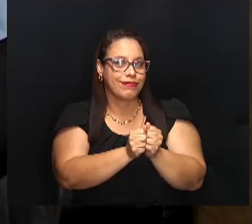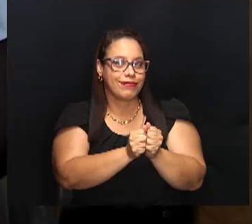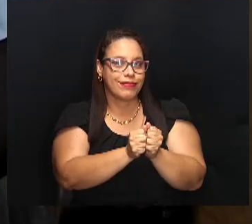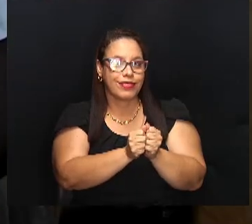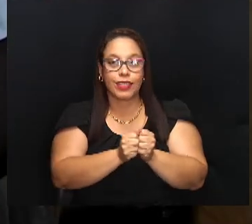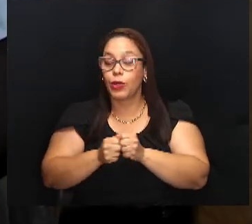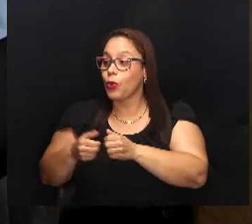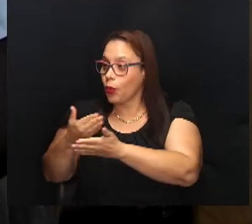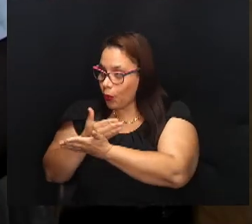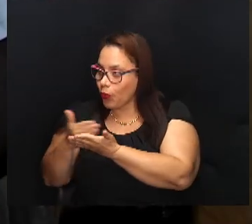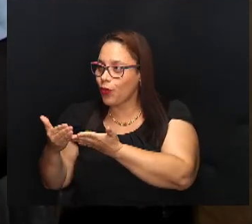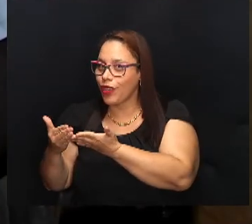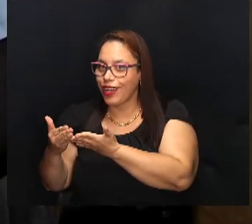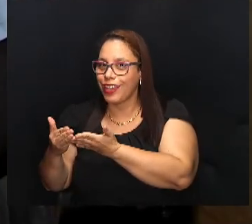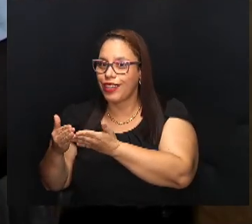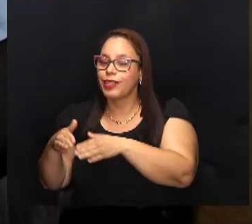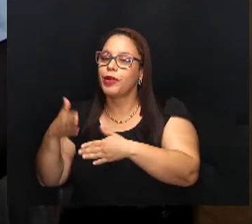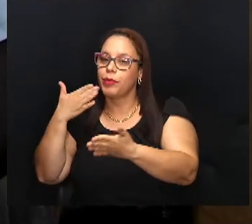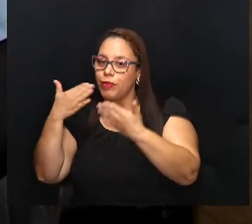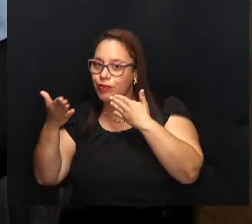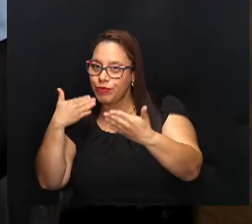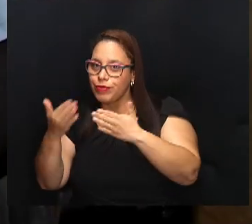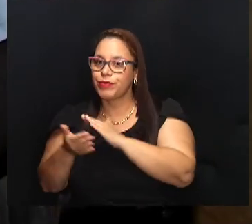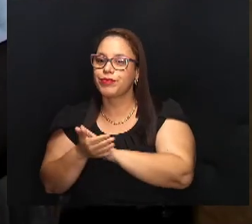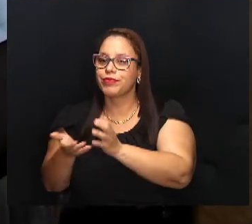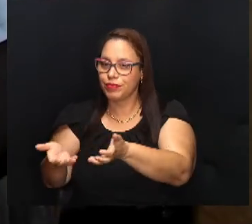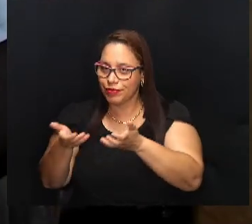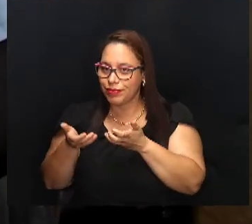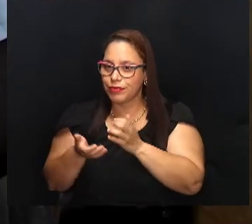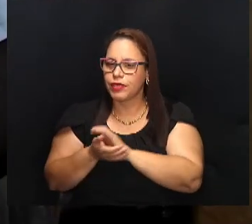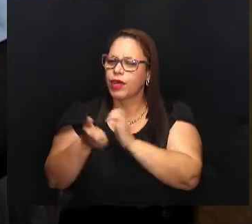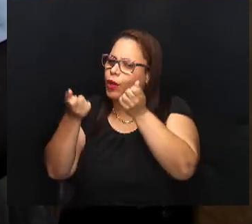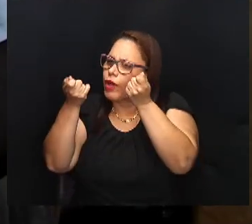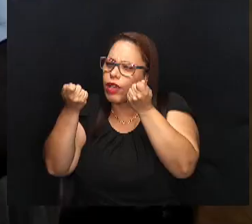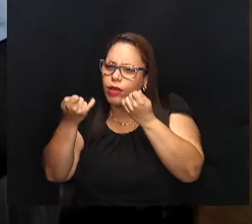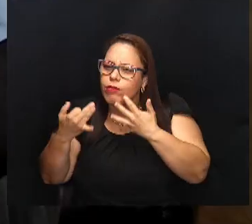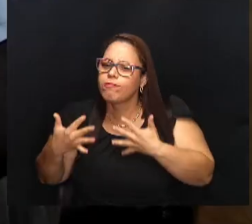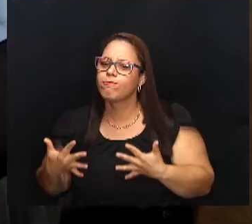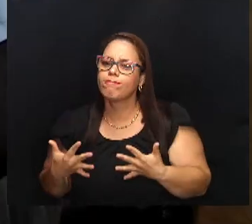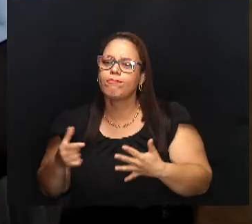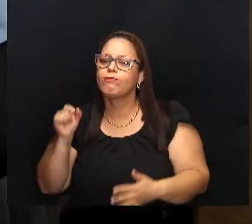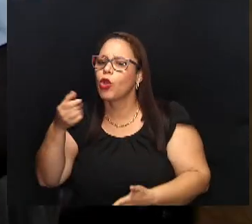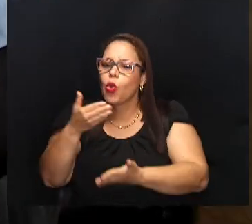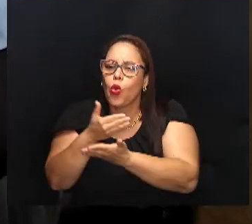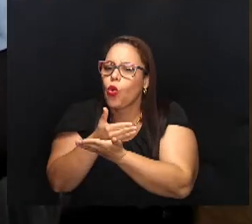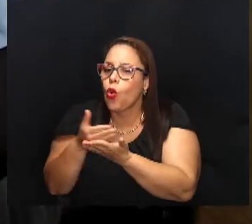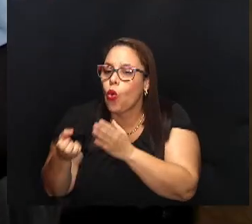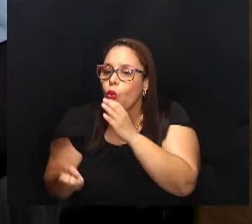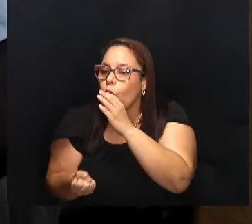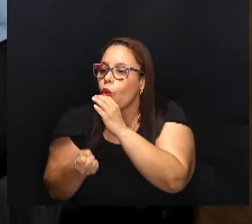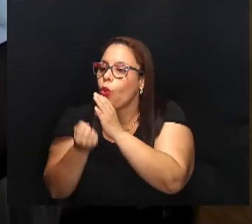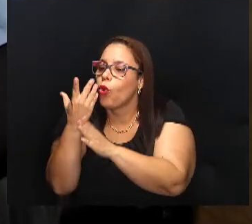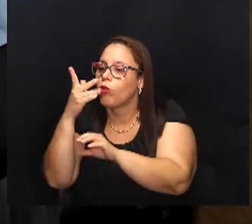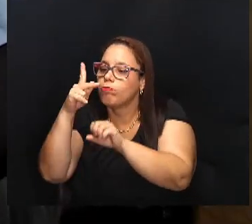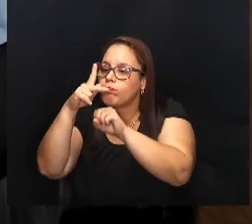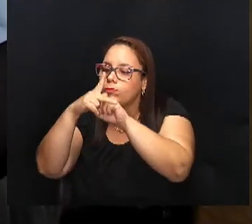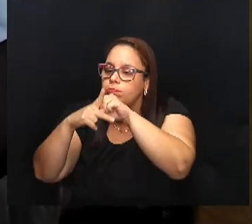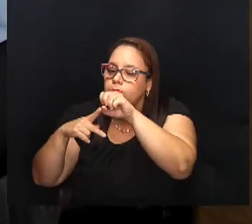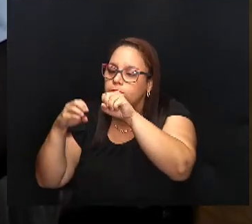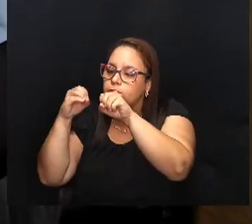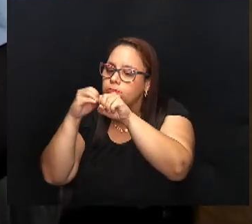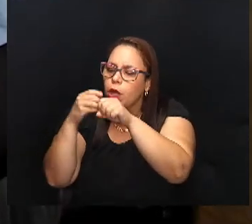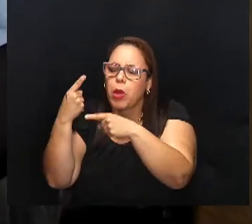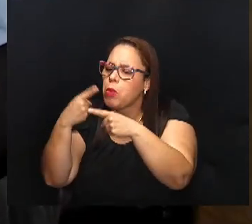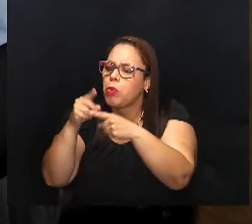Bom, para a gente começar então esse nosso bate-papo, queria que você explicasse para a gente como que surgiu esse projeto e